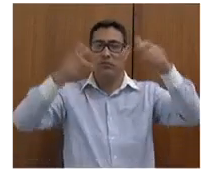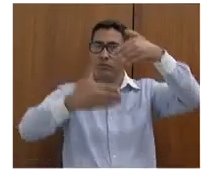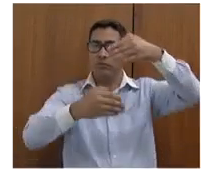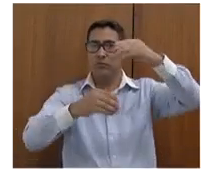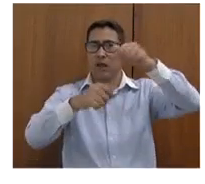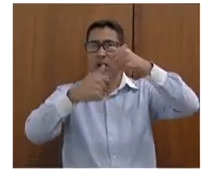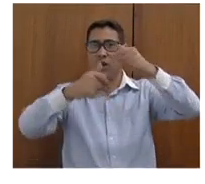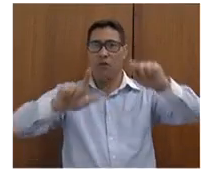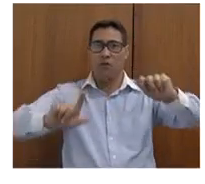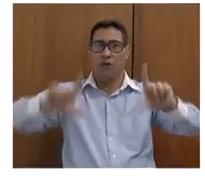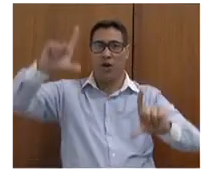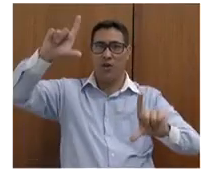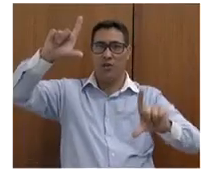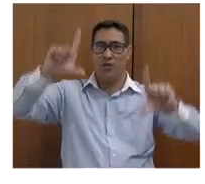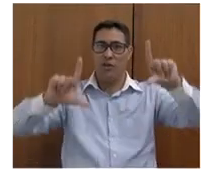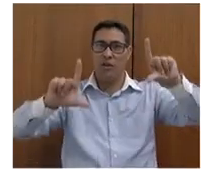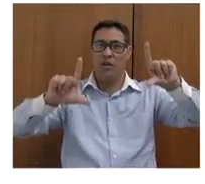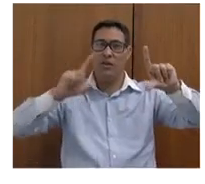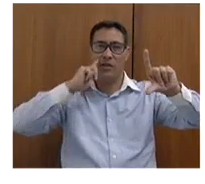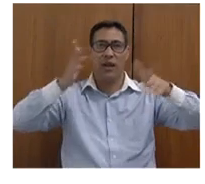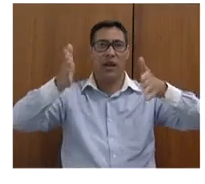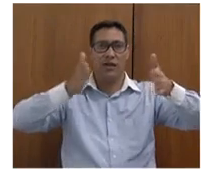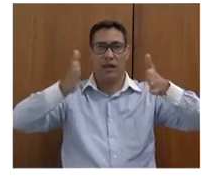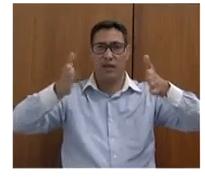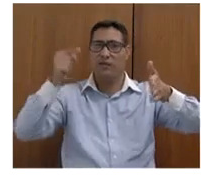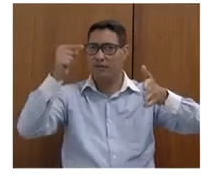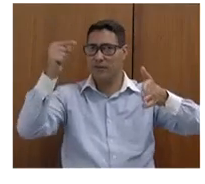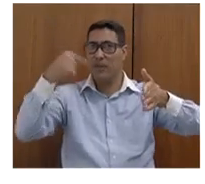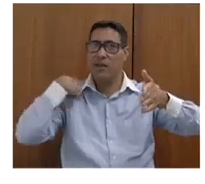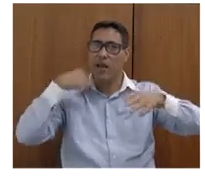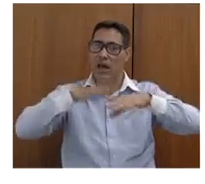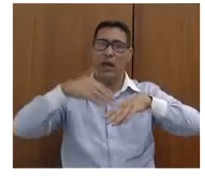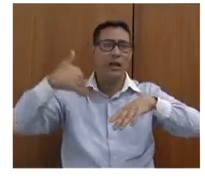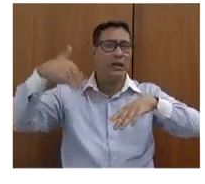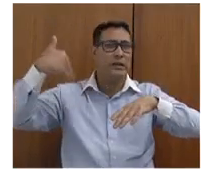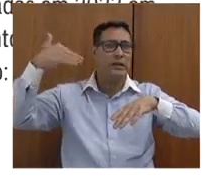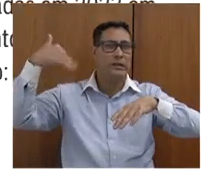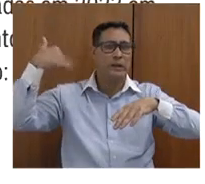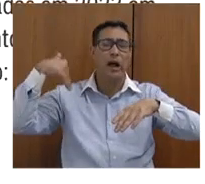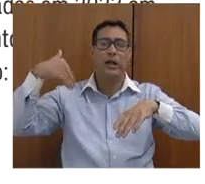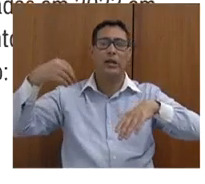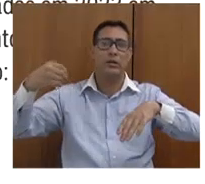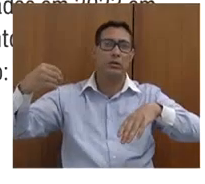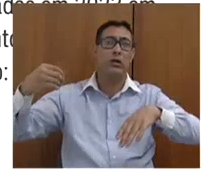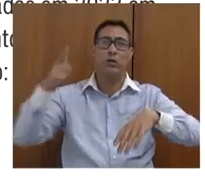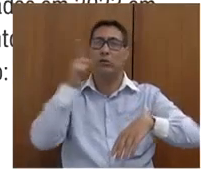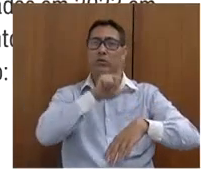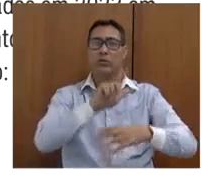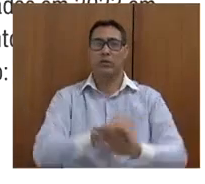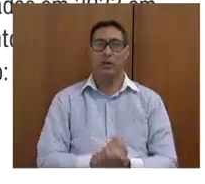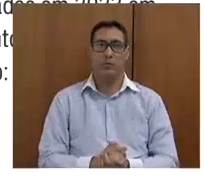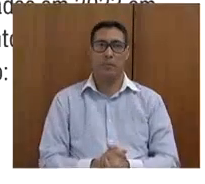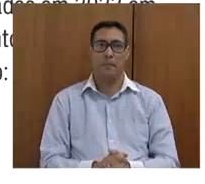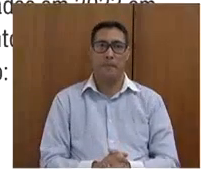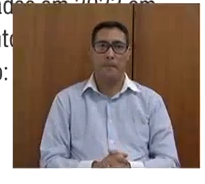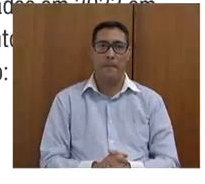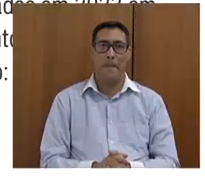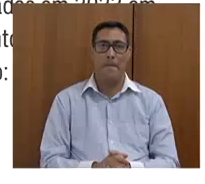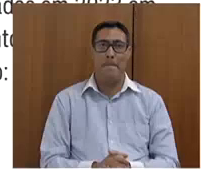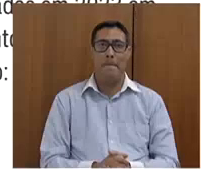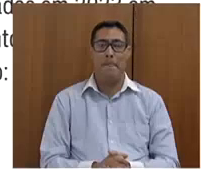tenham tenham acesso tá que é uma demanda antiga dessa rede Além